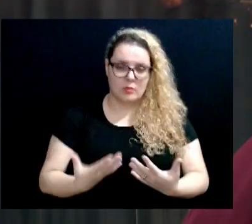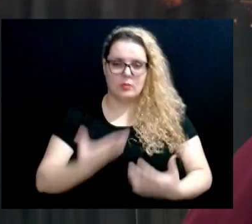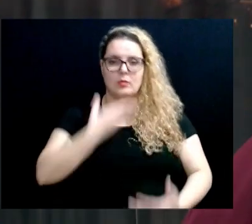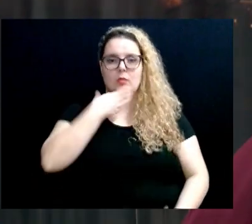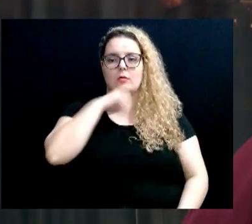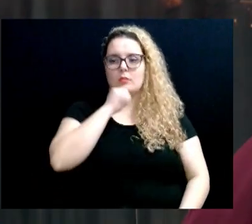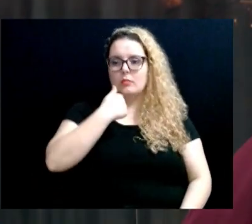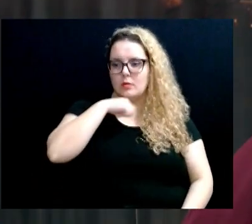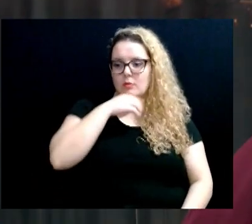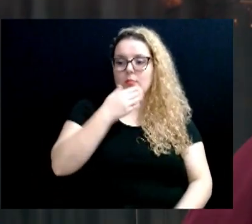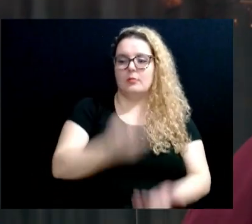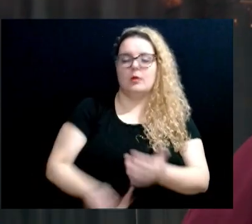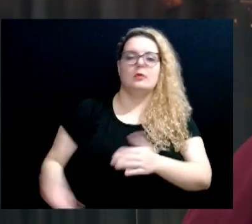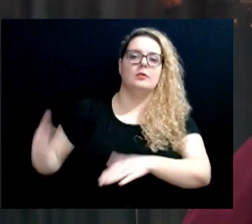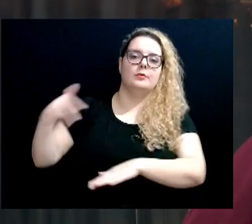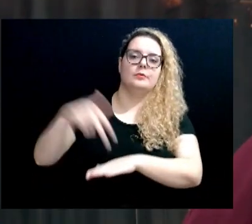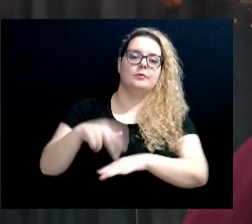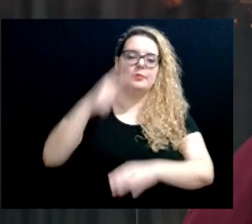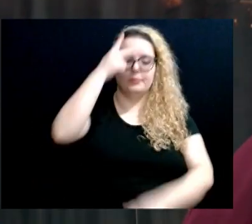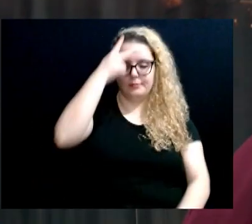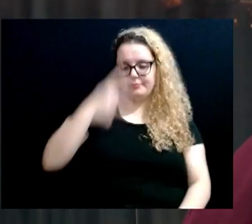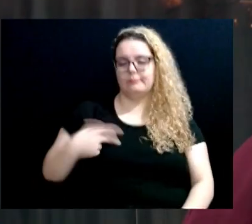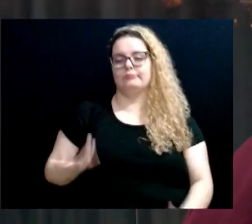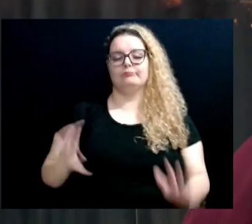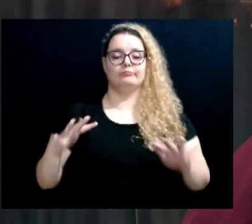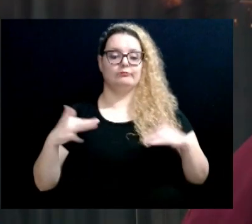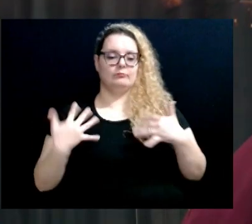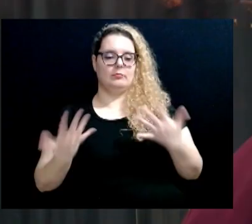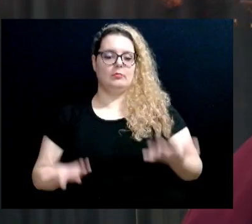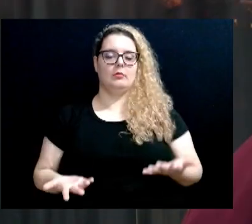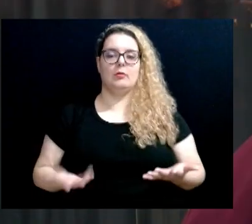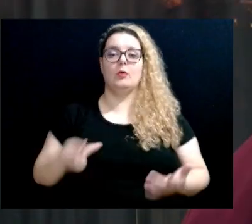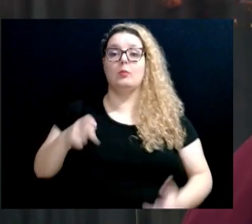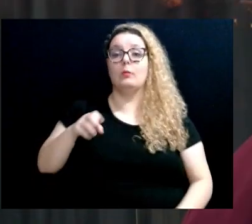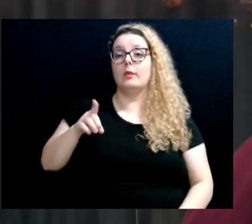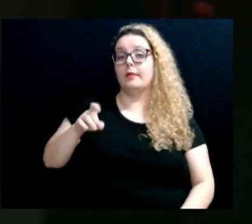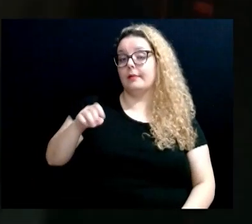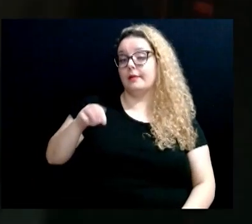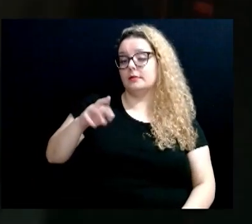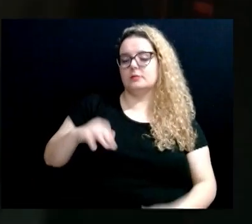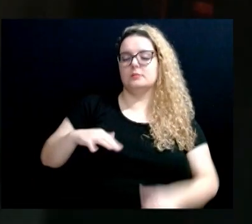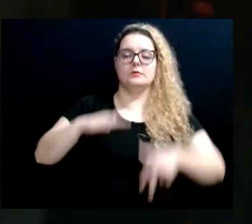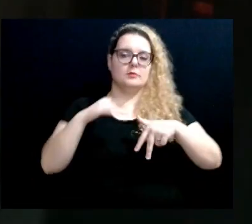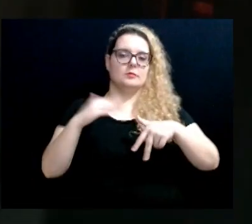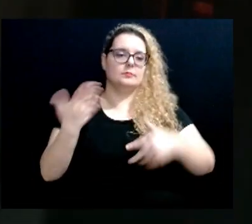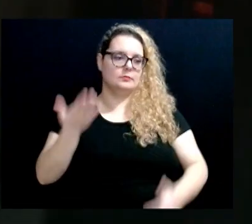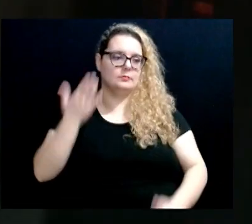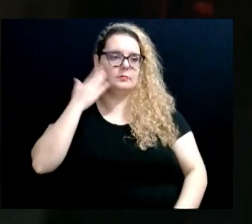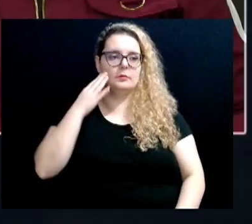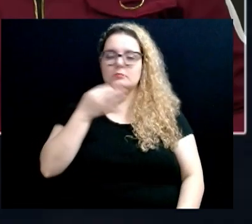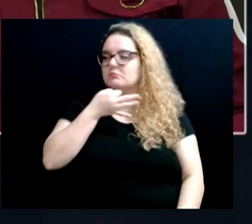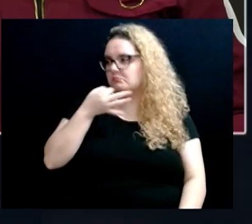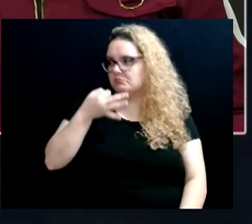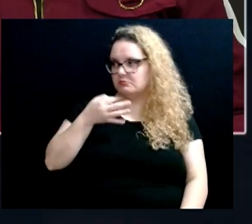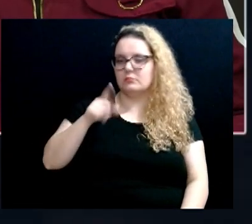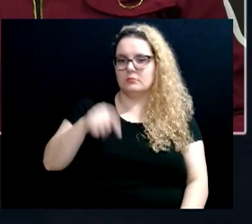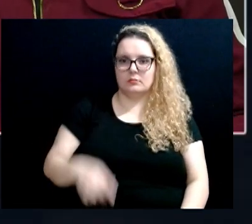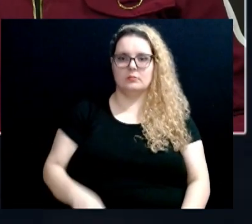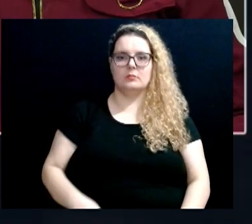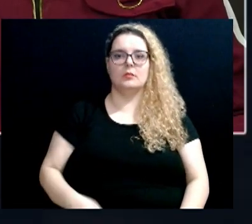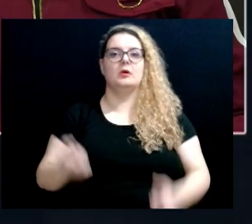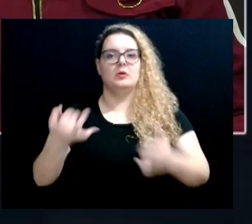de estar no pedestal, de destaque. Entendeu? Excelente, gente. Quanto ensinamento. Doutor, por